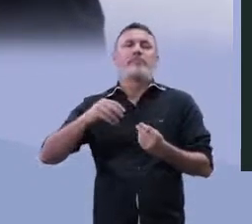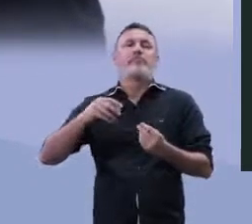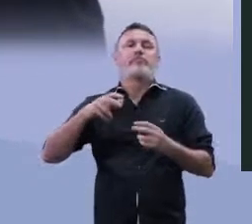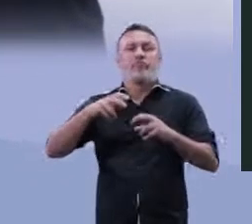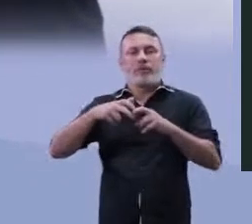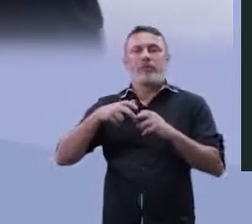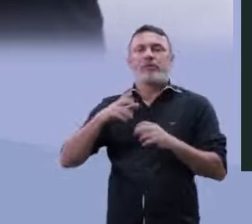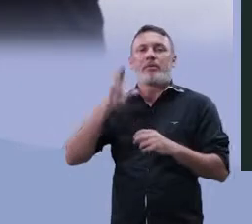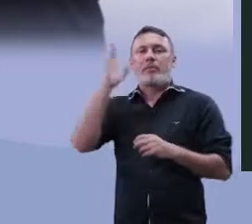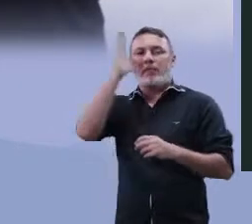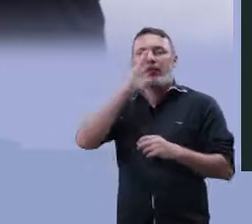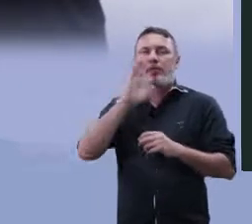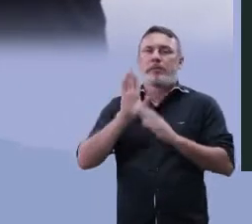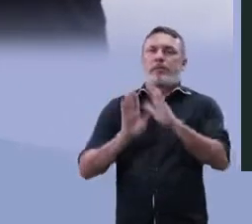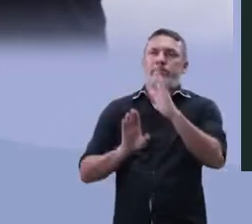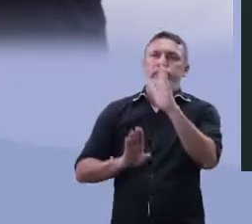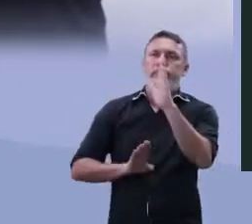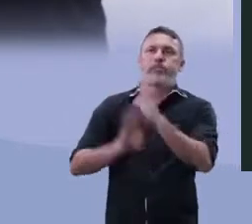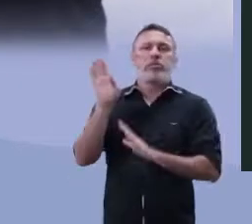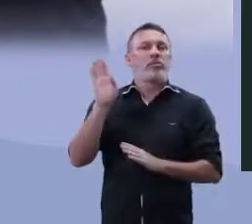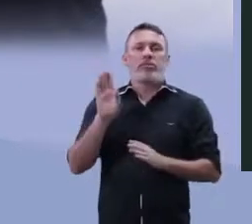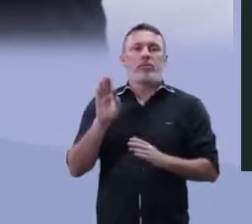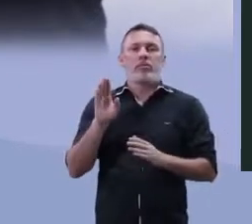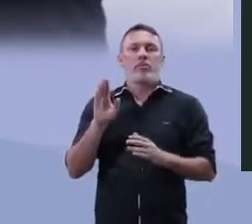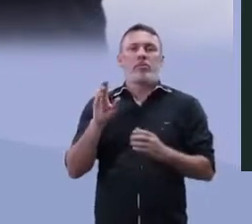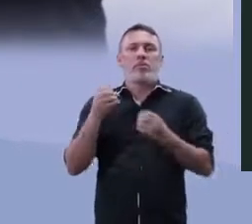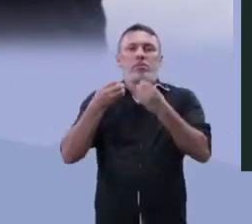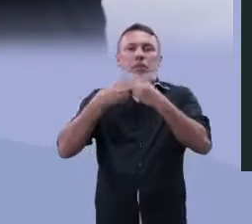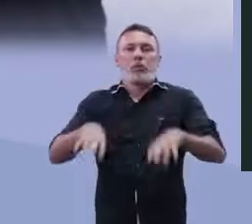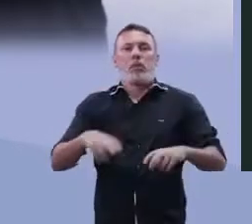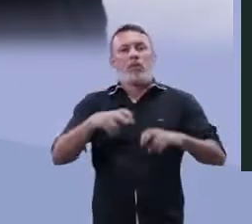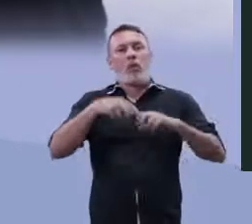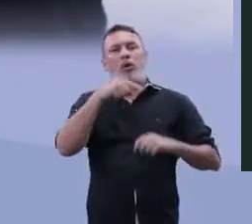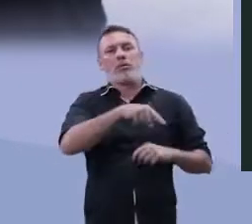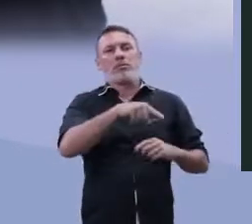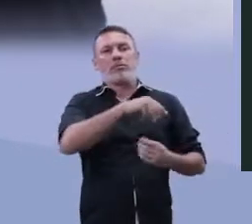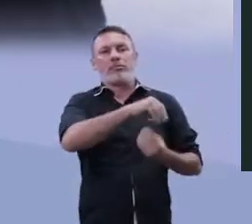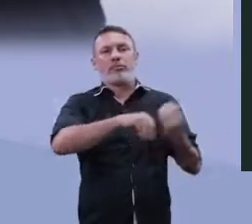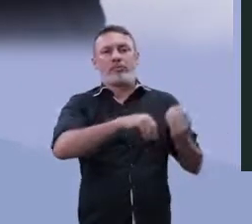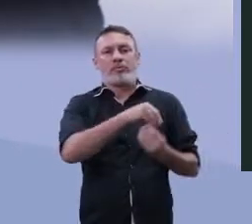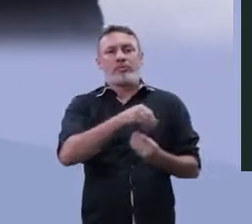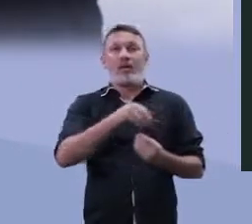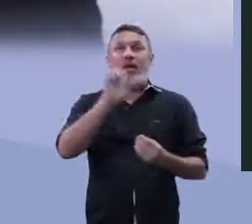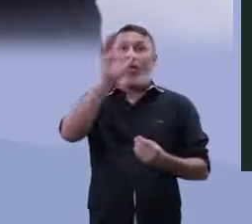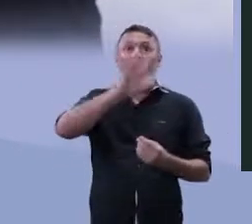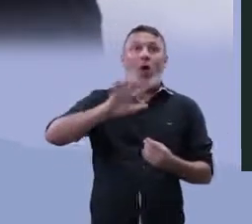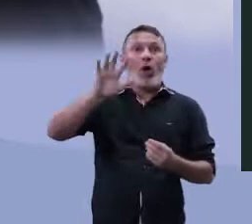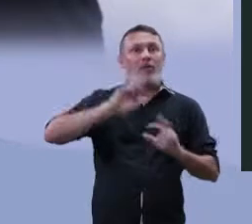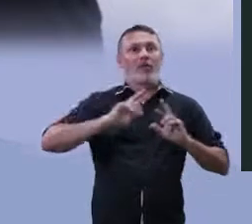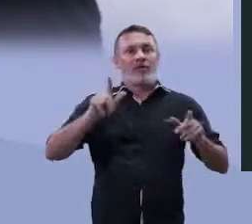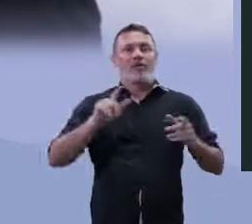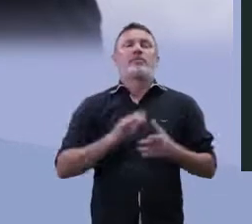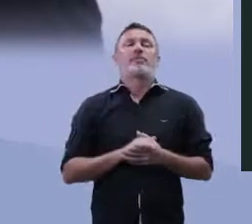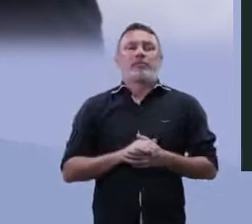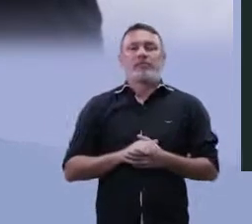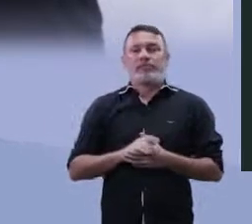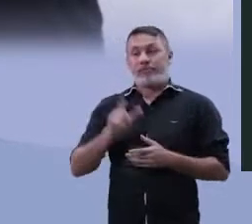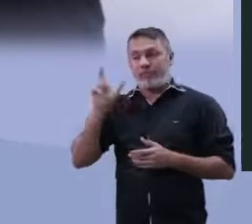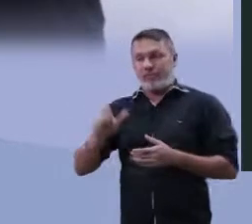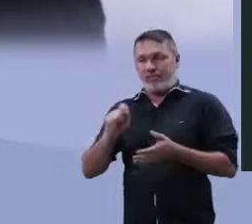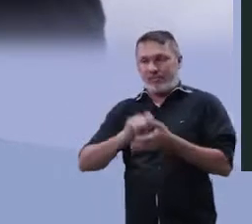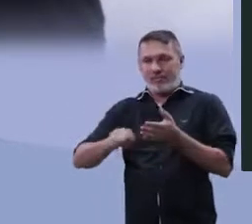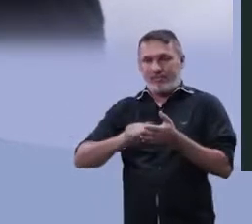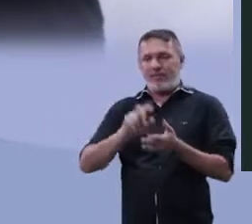uma plenitude de um desenvolvimento, de um crescimento econômico semelhante às nações europeias. E aí ele traça esse paralelo, né?